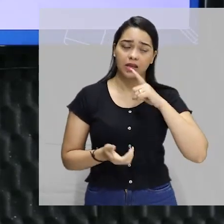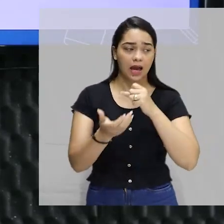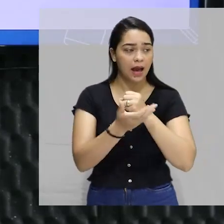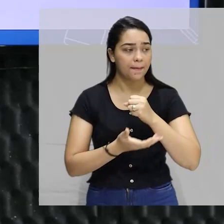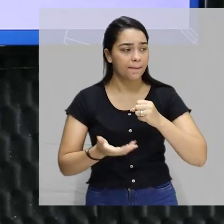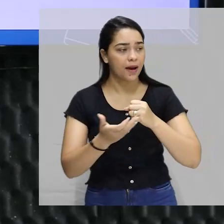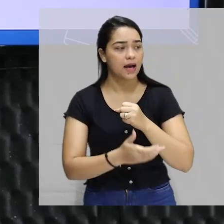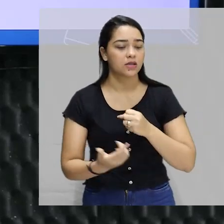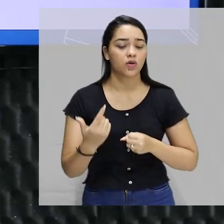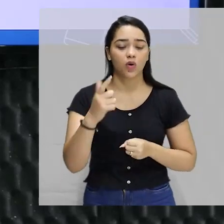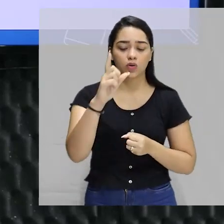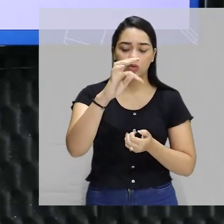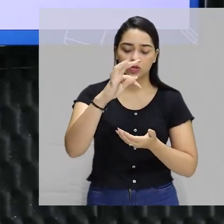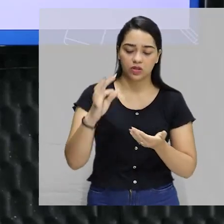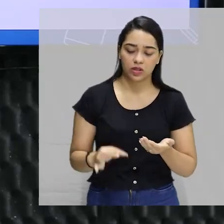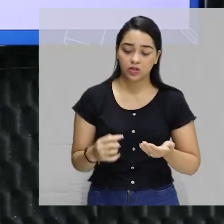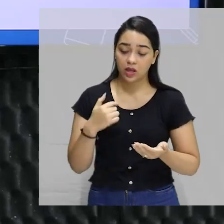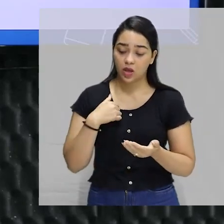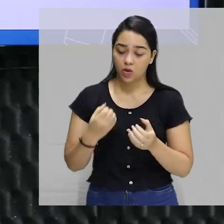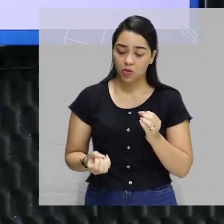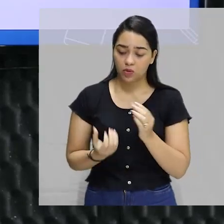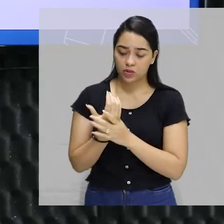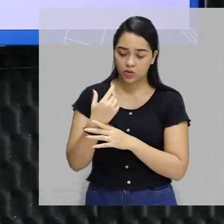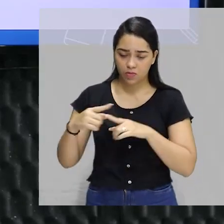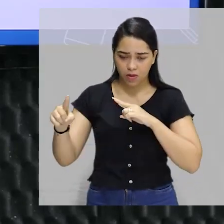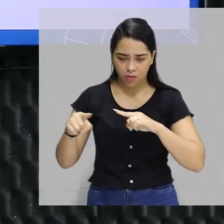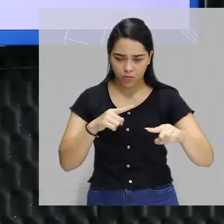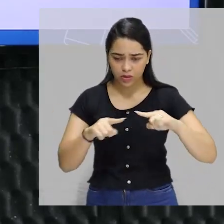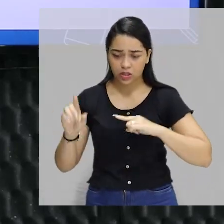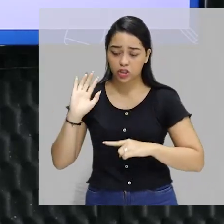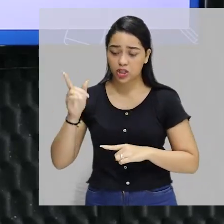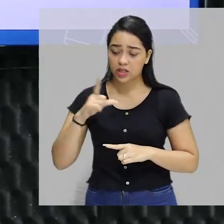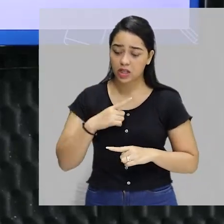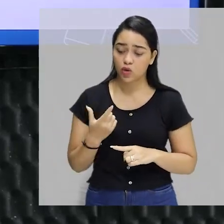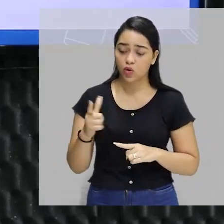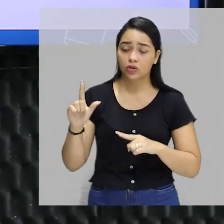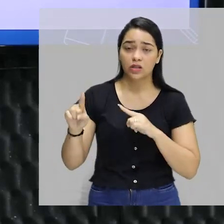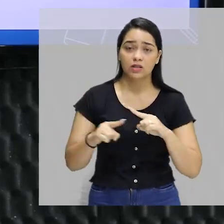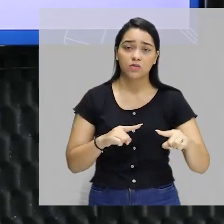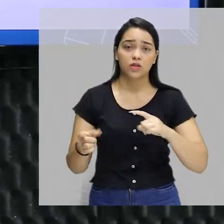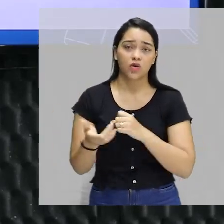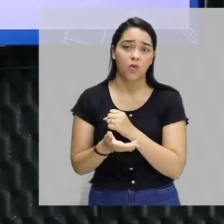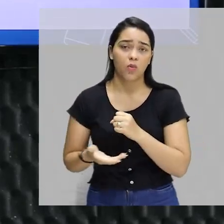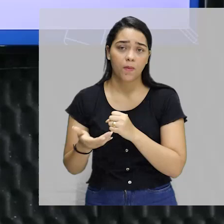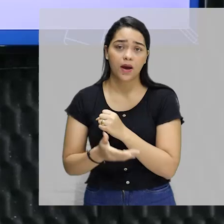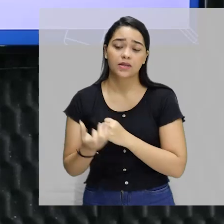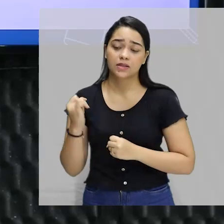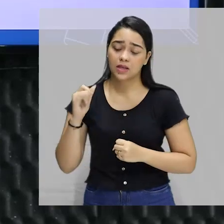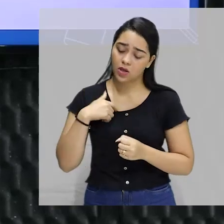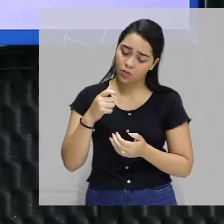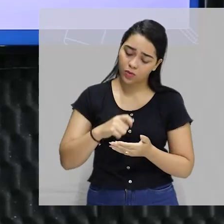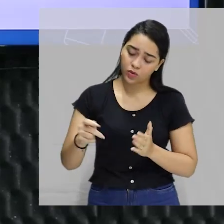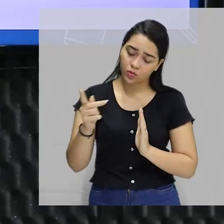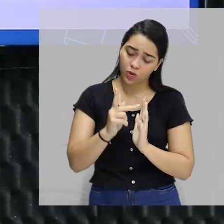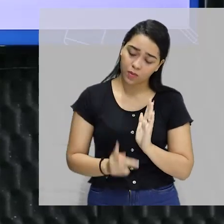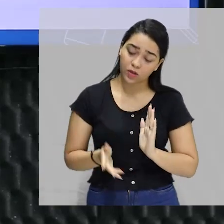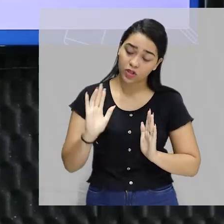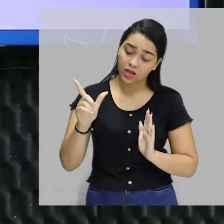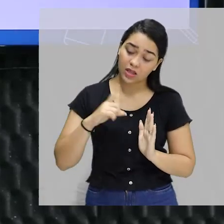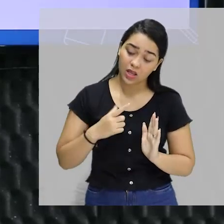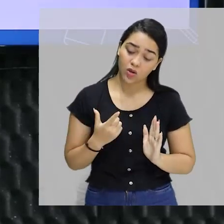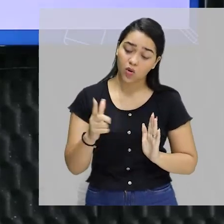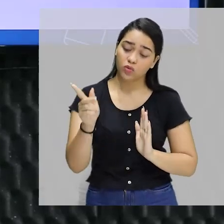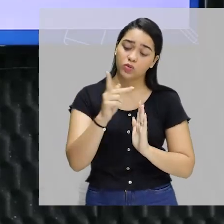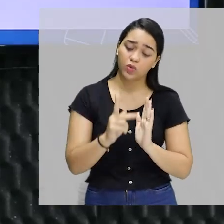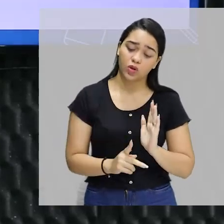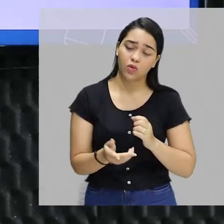base outros textos. Quando eu vou produzir uma música, eu já tenho outras músicas como base. Quando eu vou produzir um poema, eu já tenho